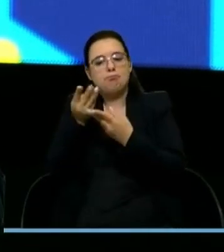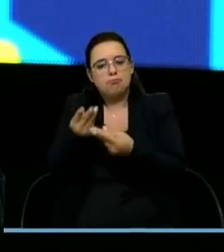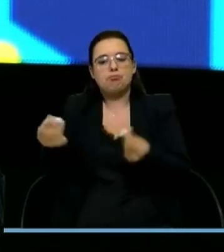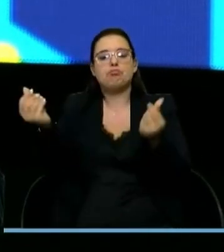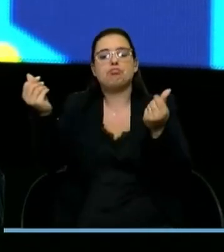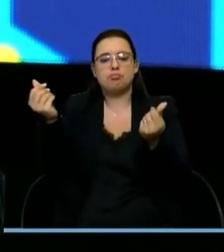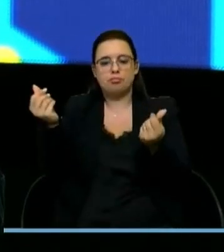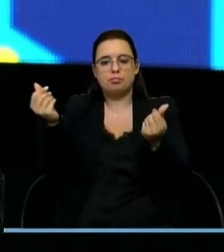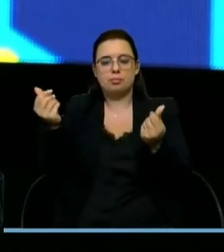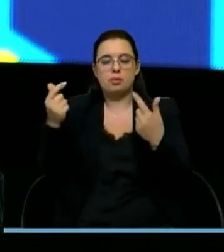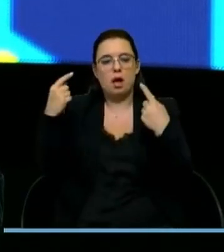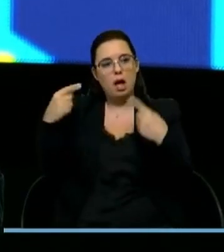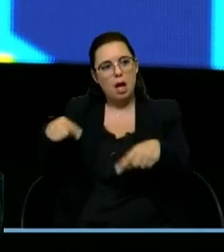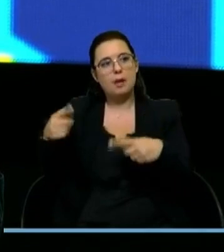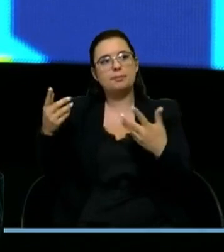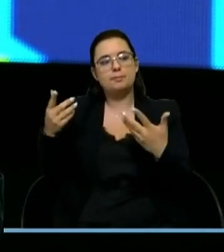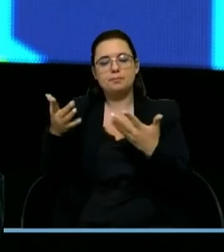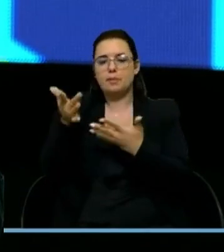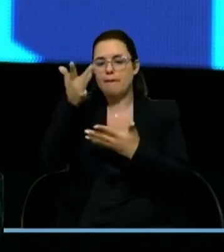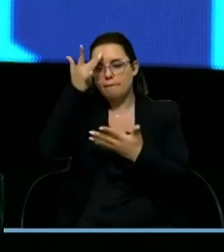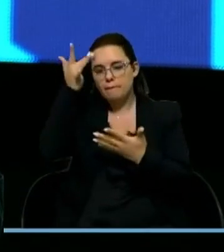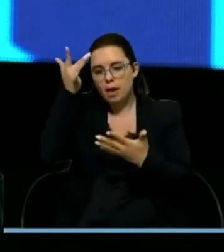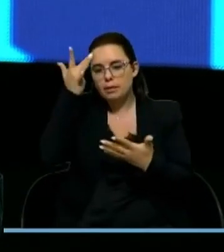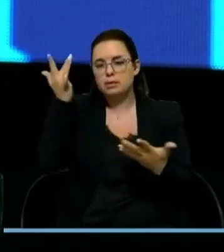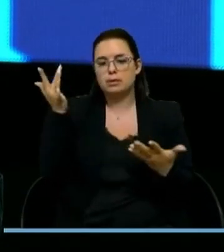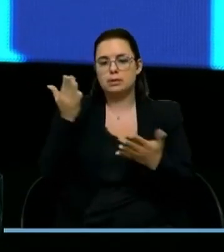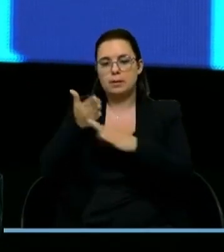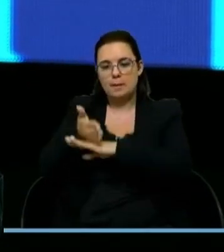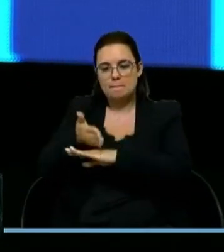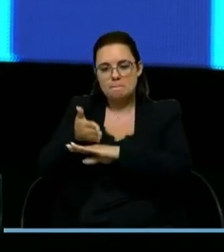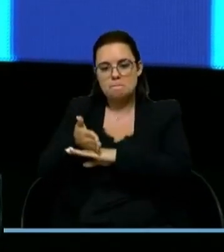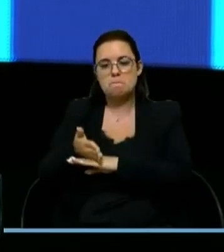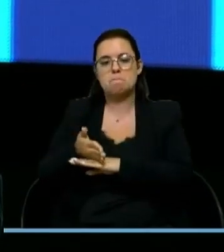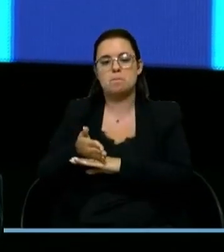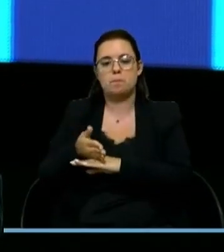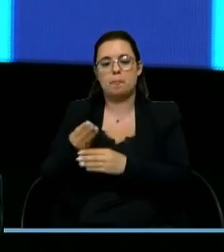onde haverá facilidade em aceder